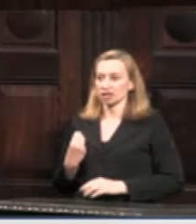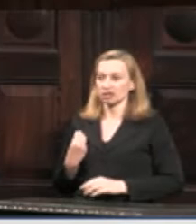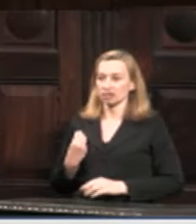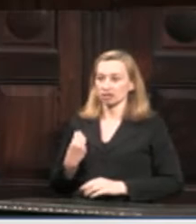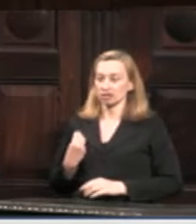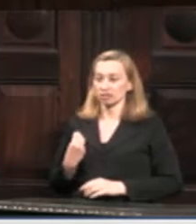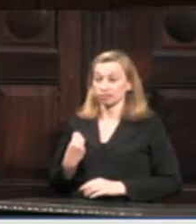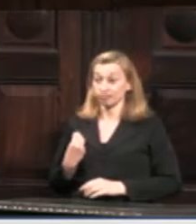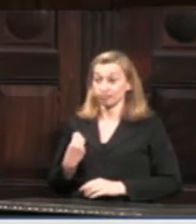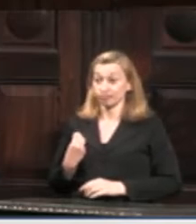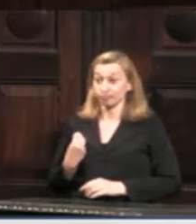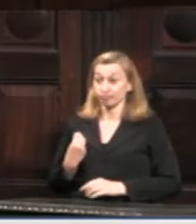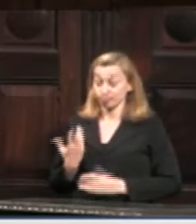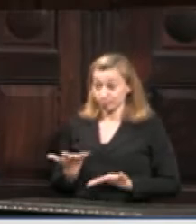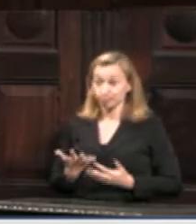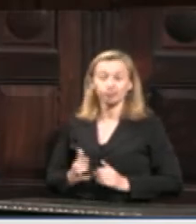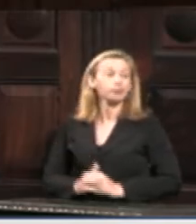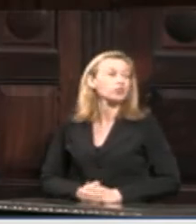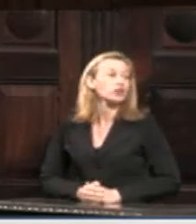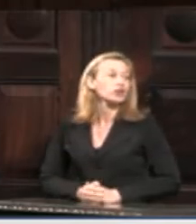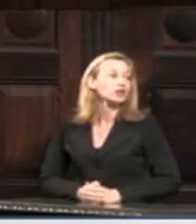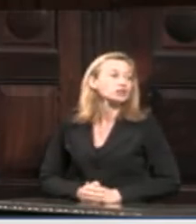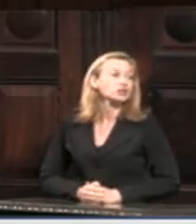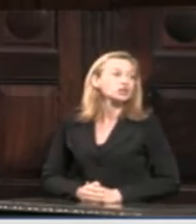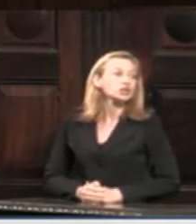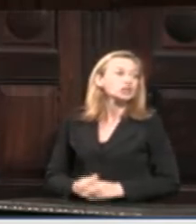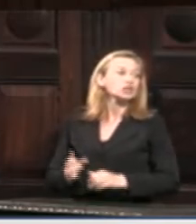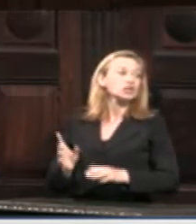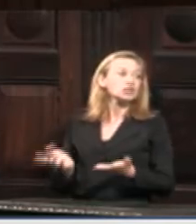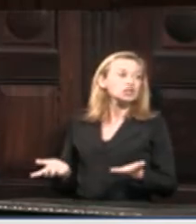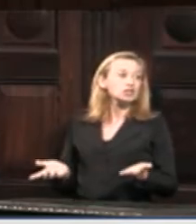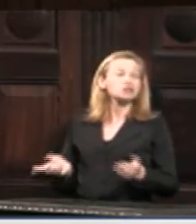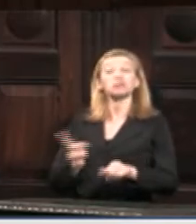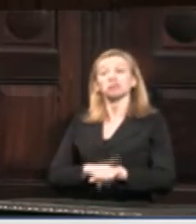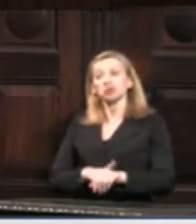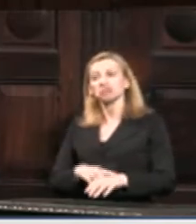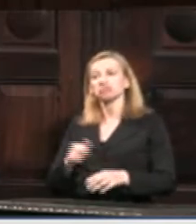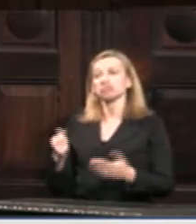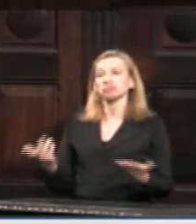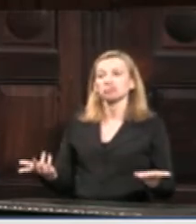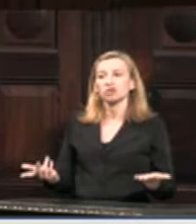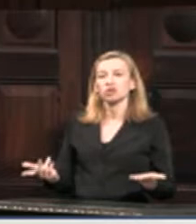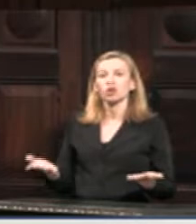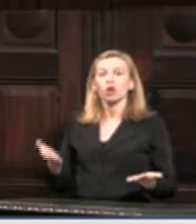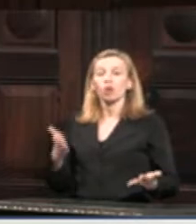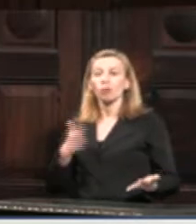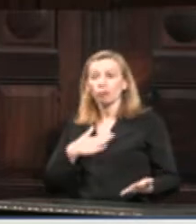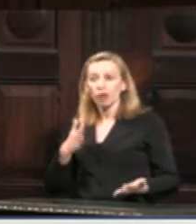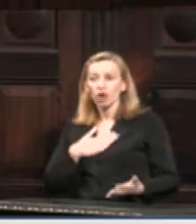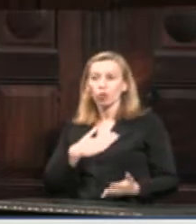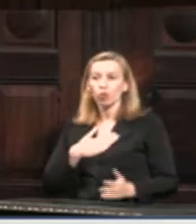suas circunstâncias. E nesse cenário é público e notório que o meu